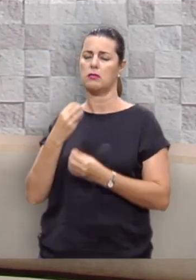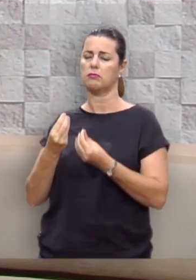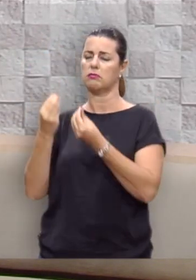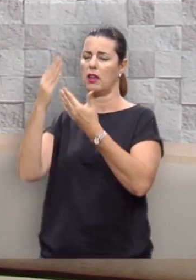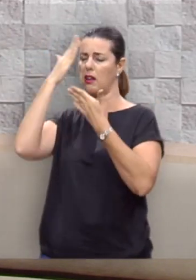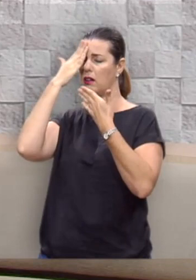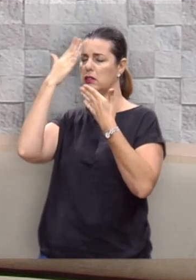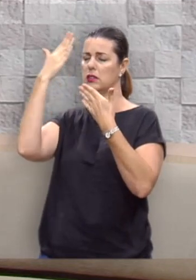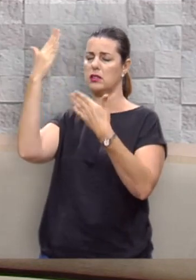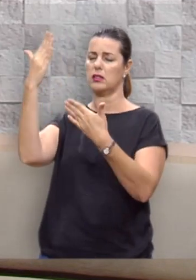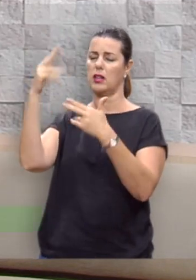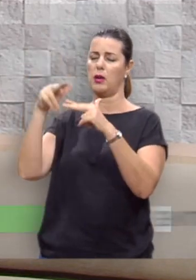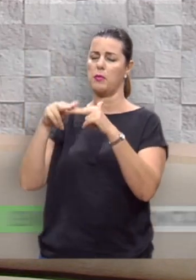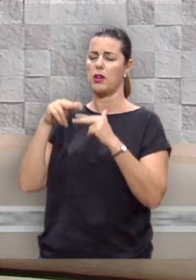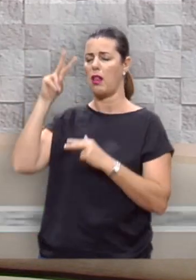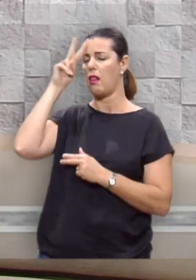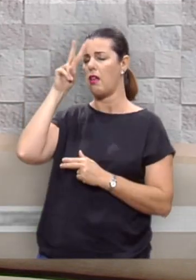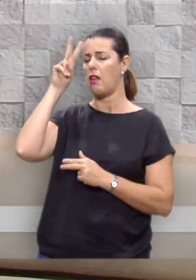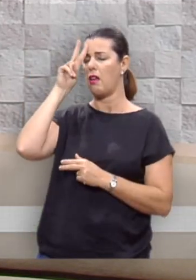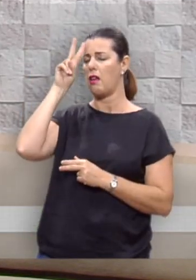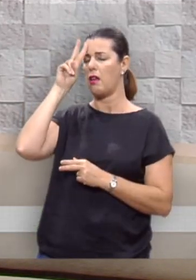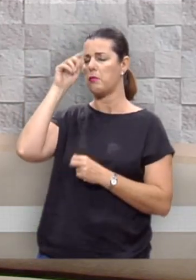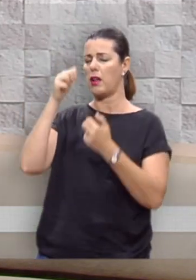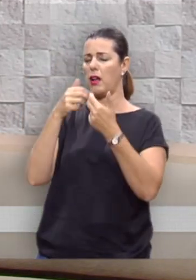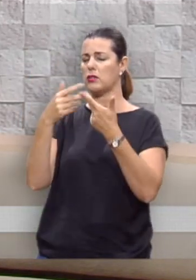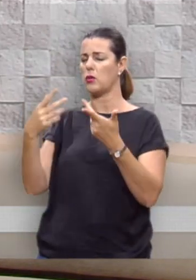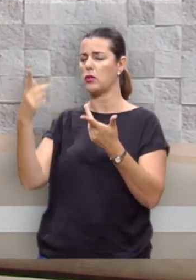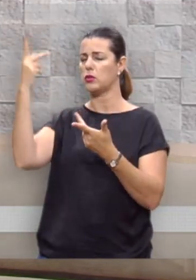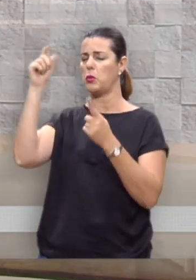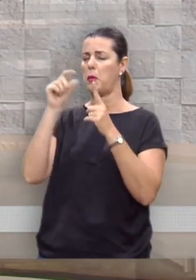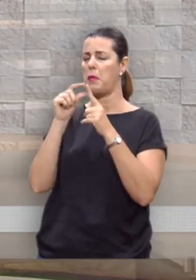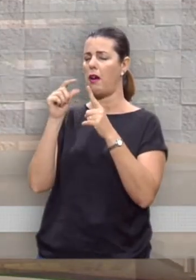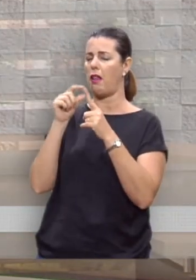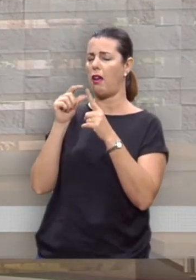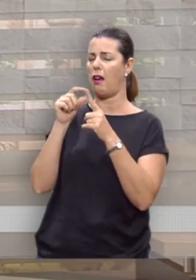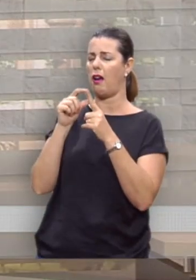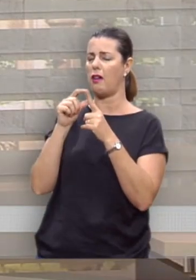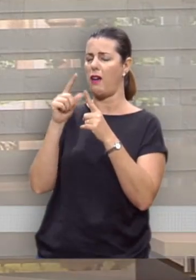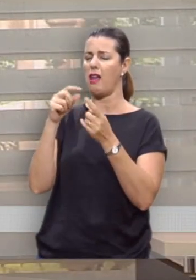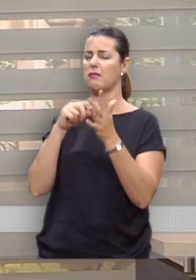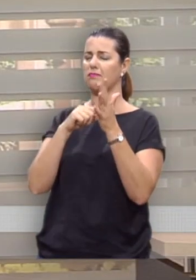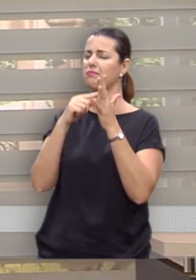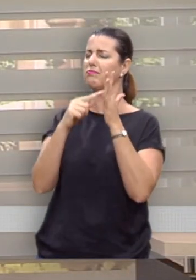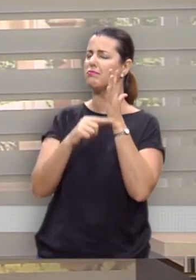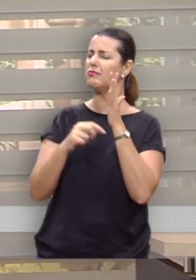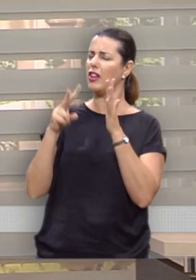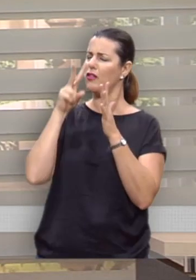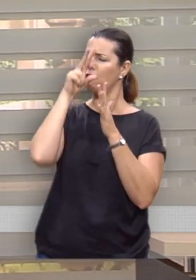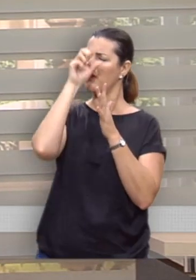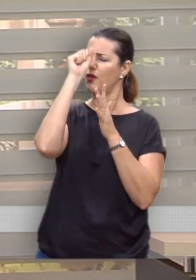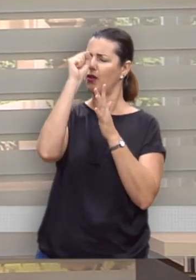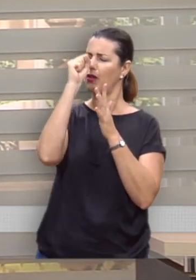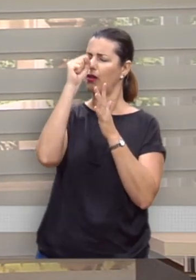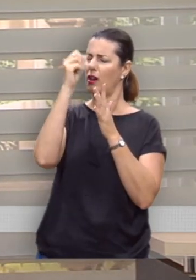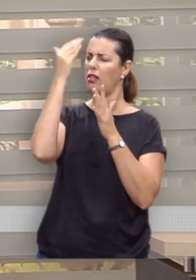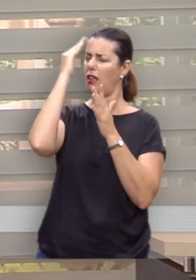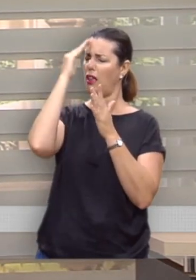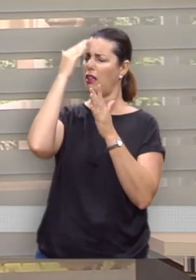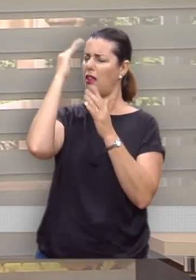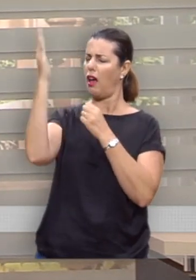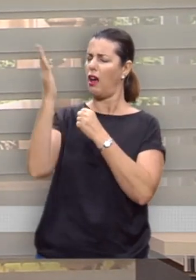nossa gratidão por recordarmos à luz da Tua Palavra estes pilares da Reforma